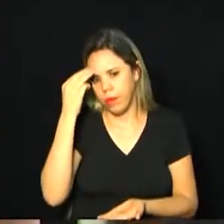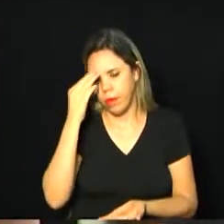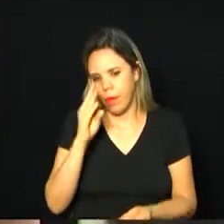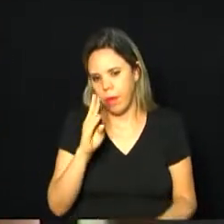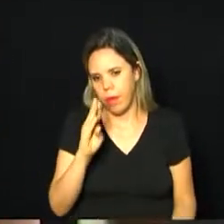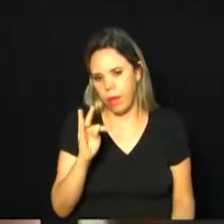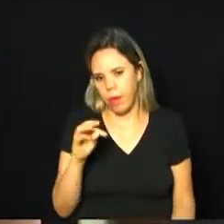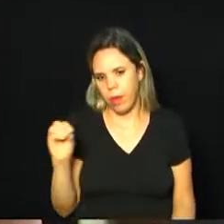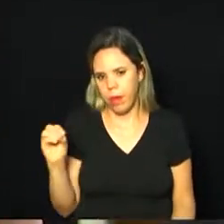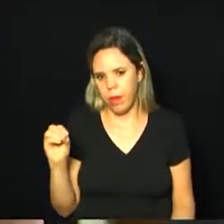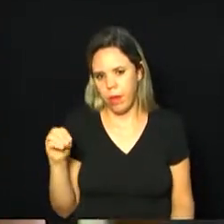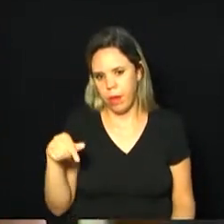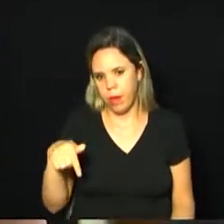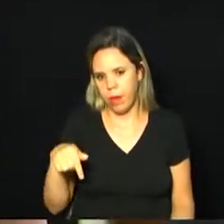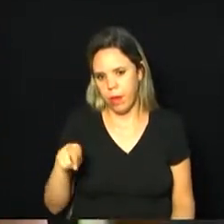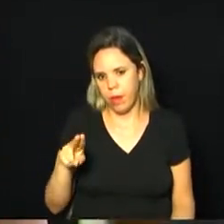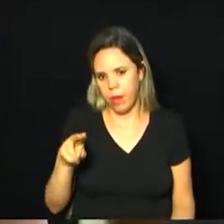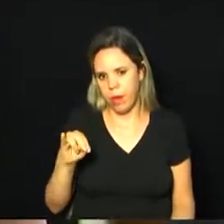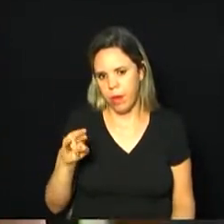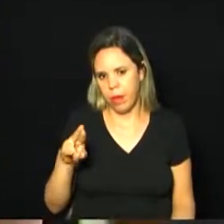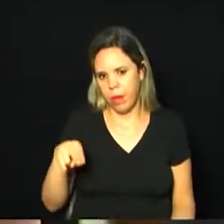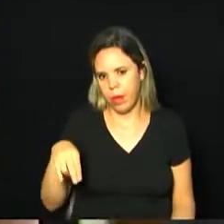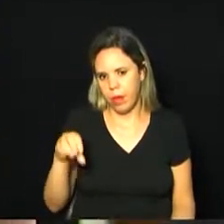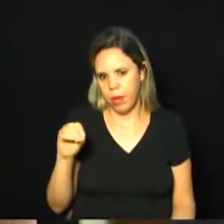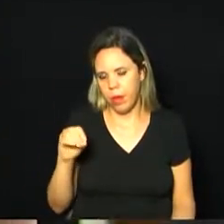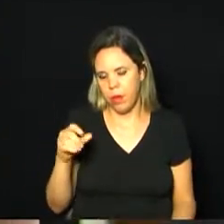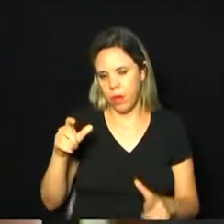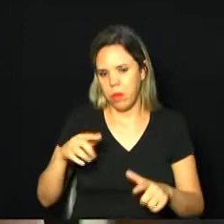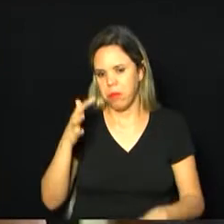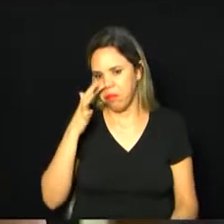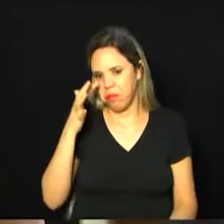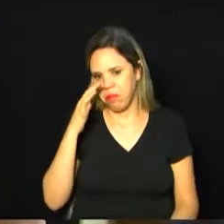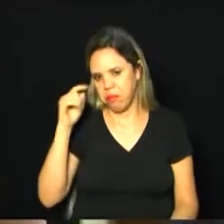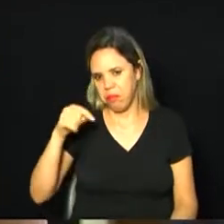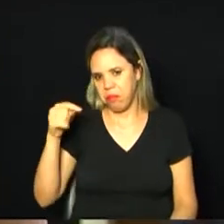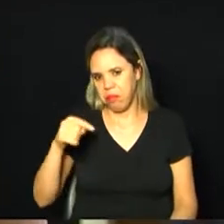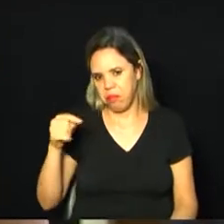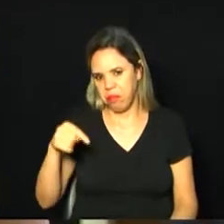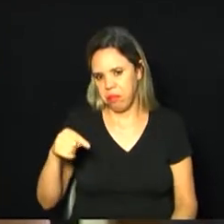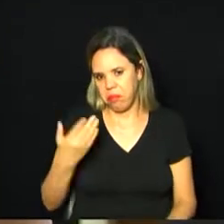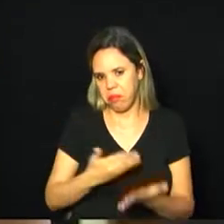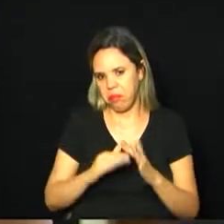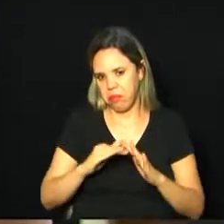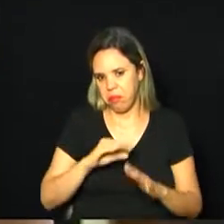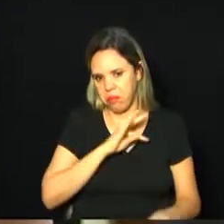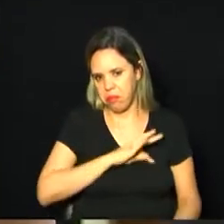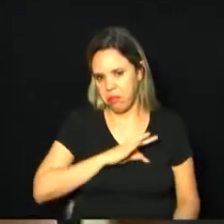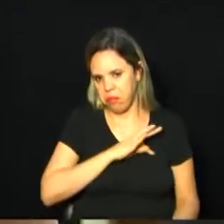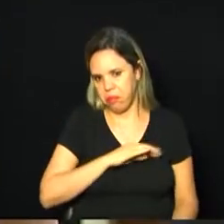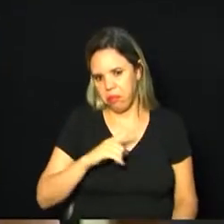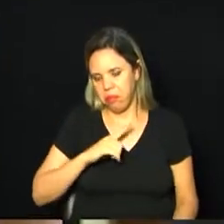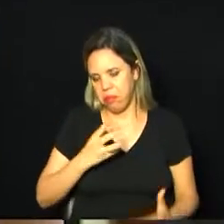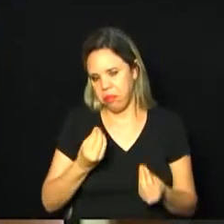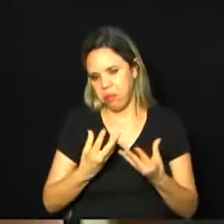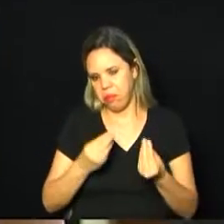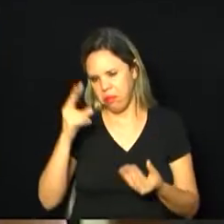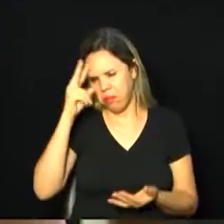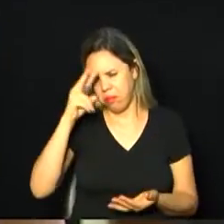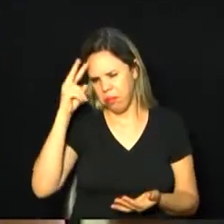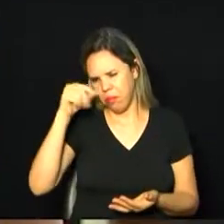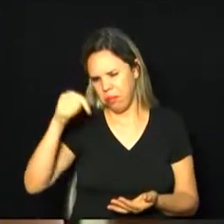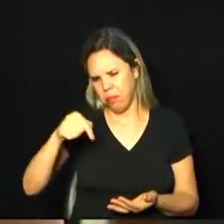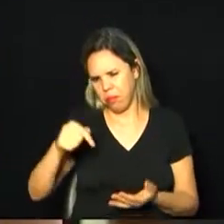Bento Quirino explica para gente que lugar fantástico é essa tá bom momento que ele nenhuma escola que tem muita história